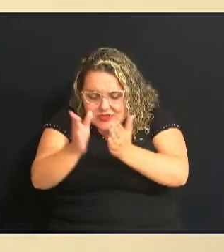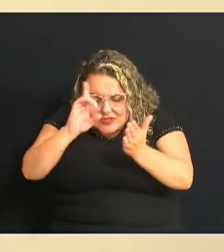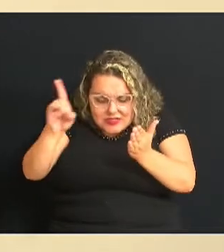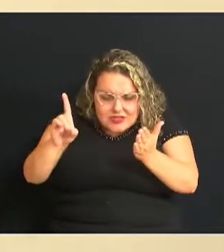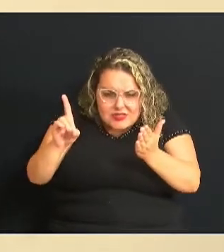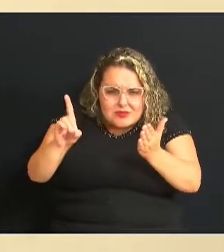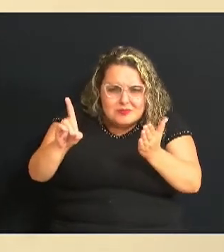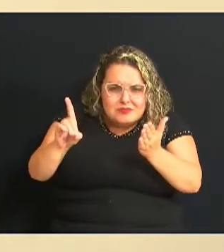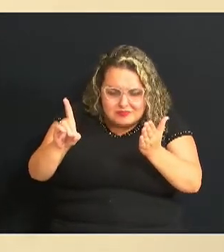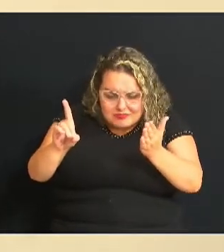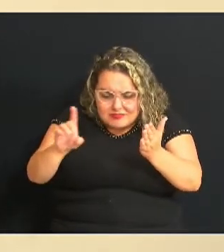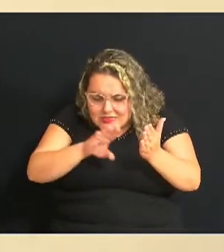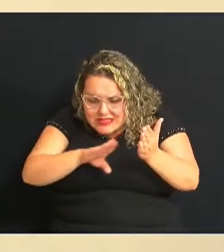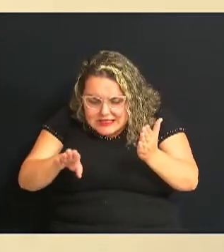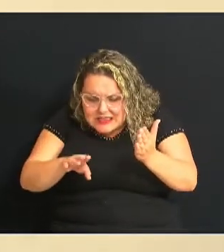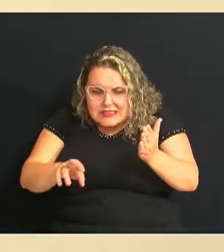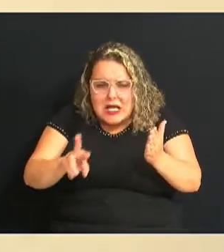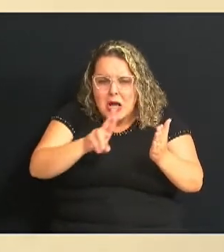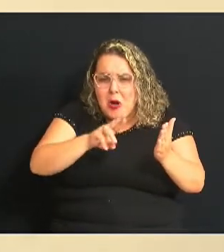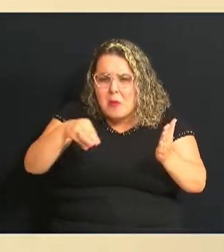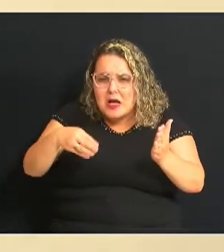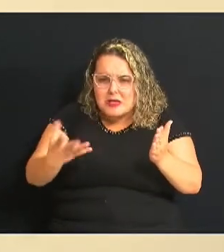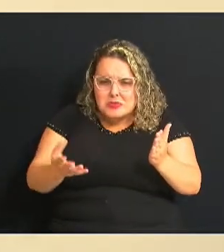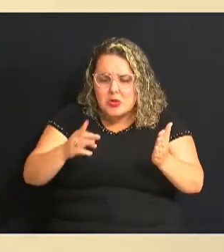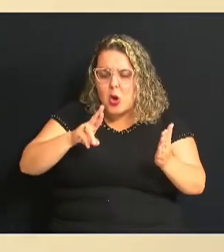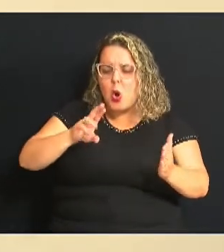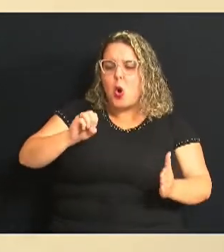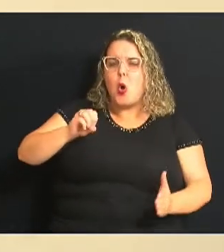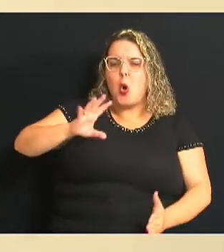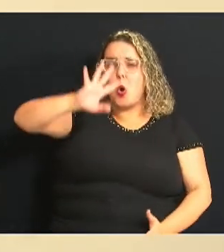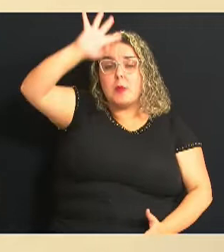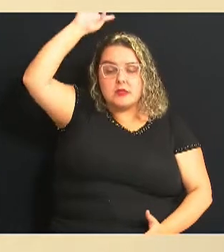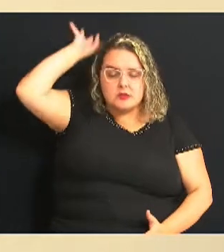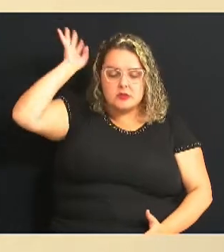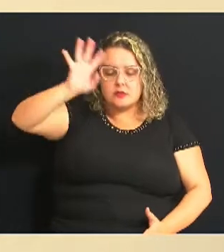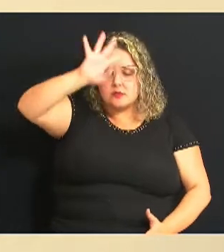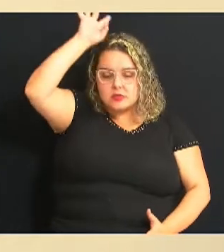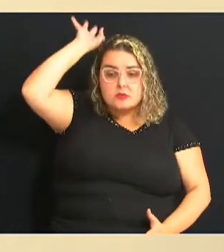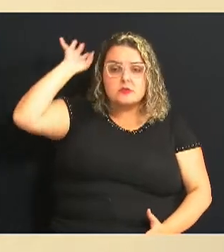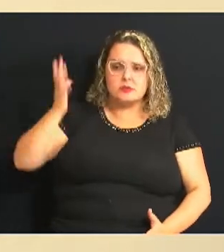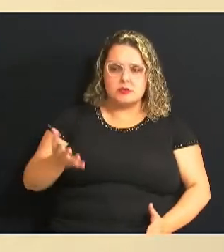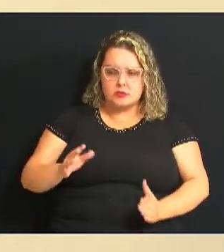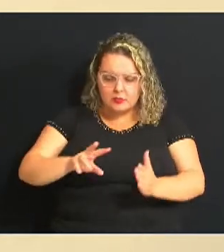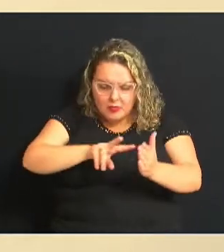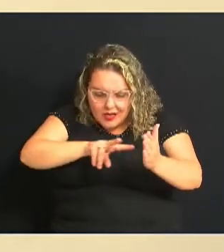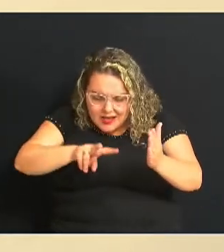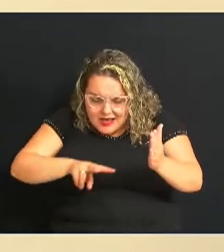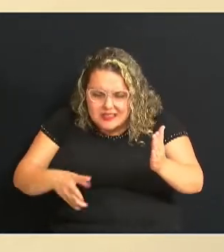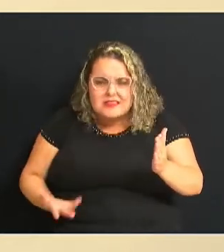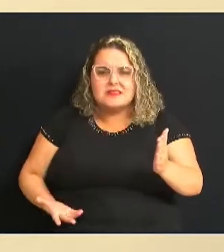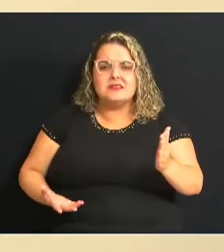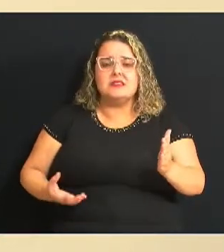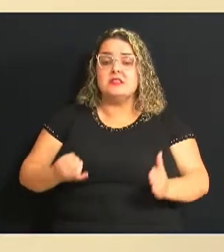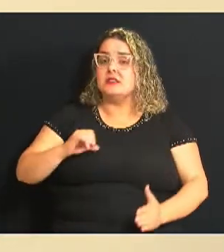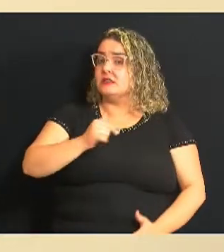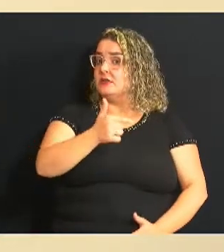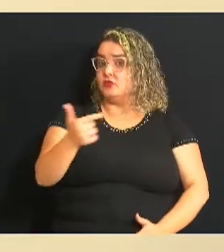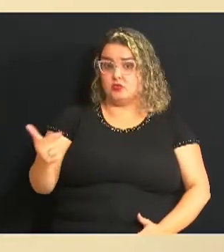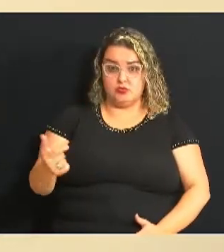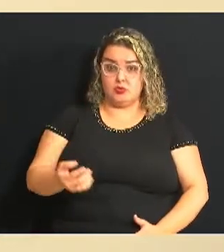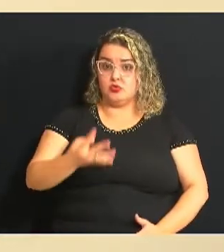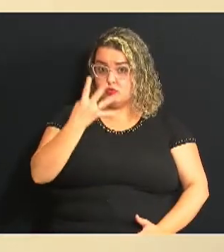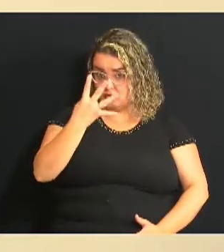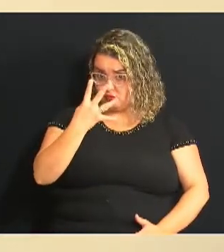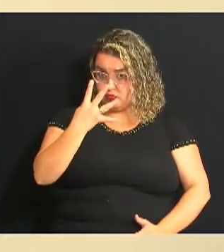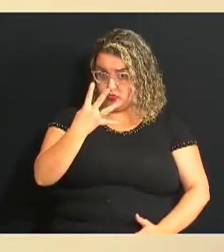versículo 17. A maior parte dos teólogos dizem que se não houvesse os 4 evangelhos no Novo Testamento,